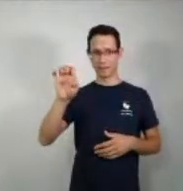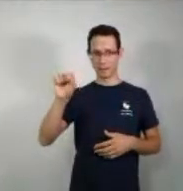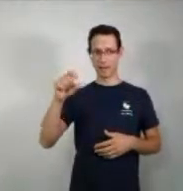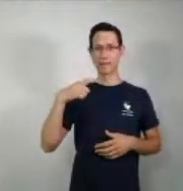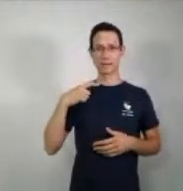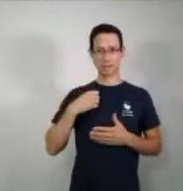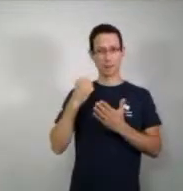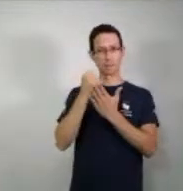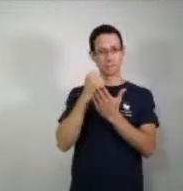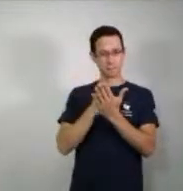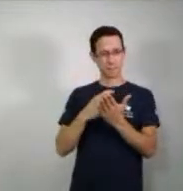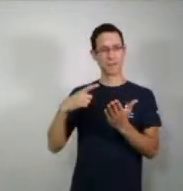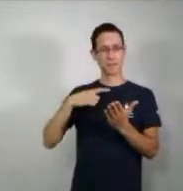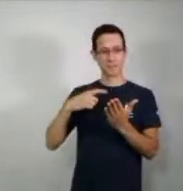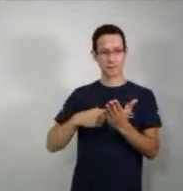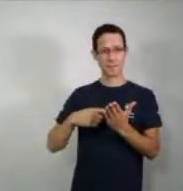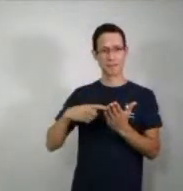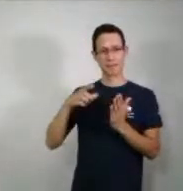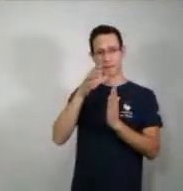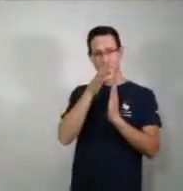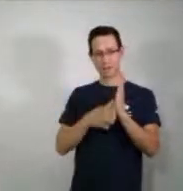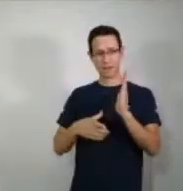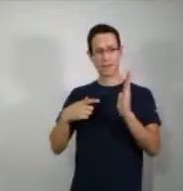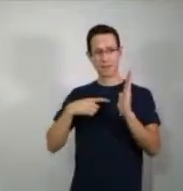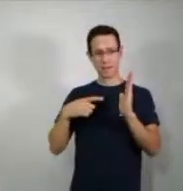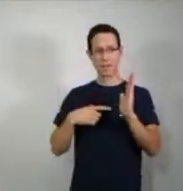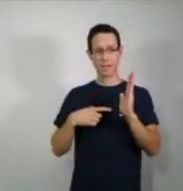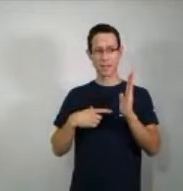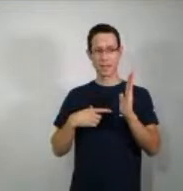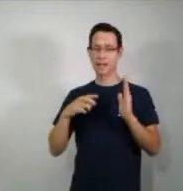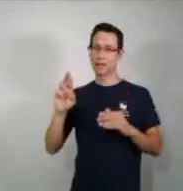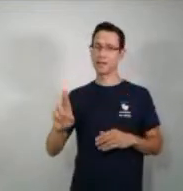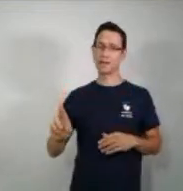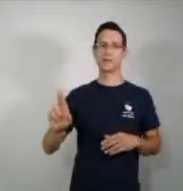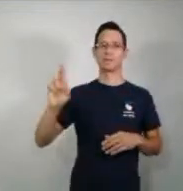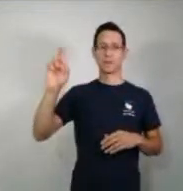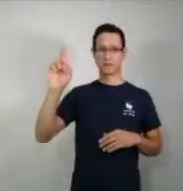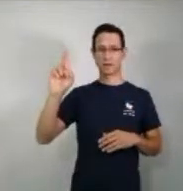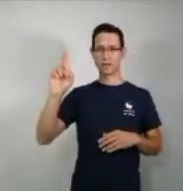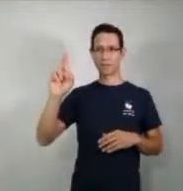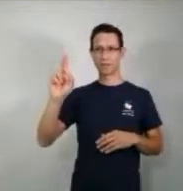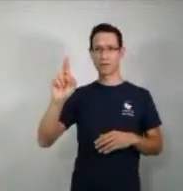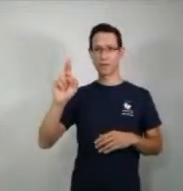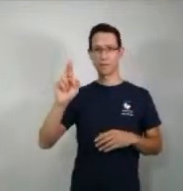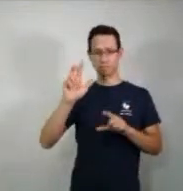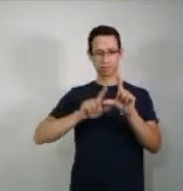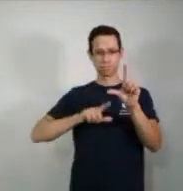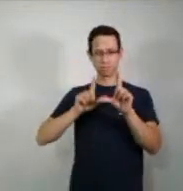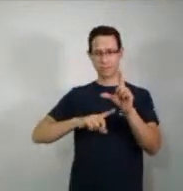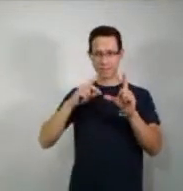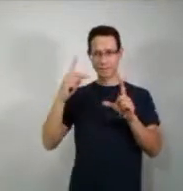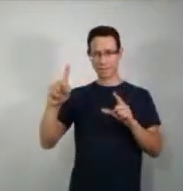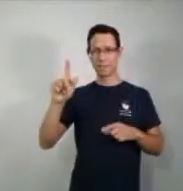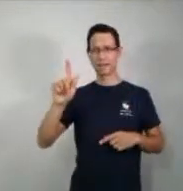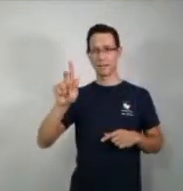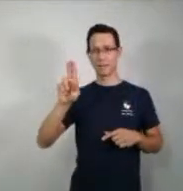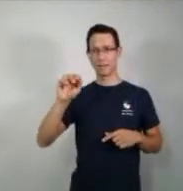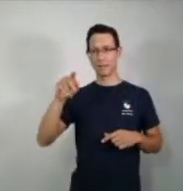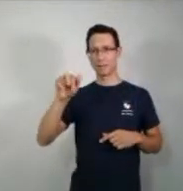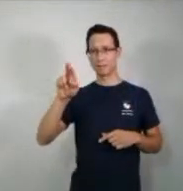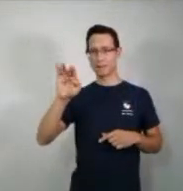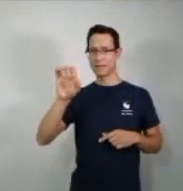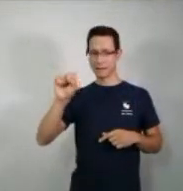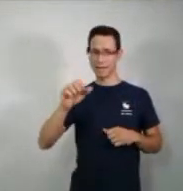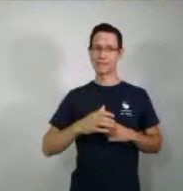contrato que estava lá no acervo, como responsável pela obra do Guimarães Rosa. Então, todas, né, as